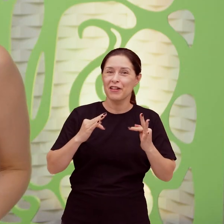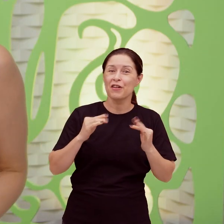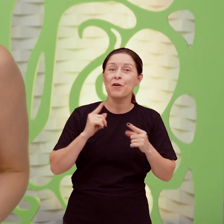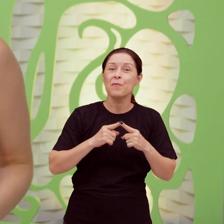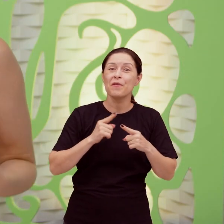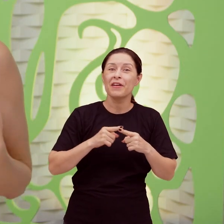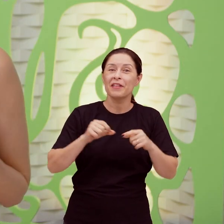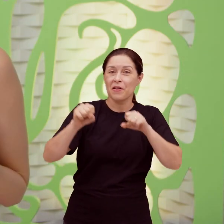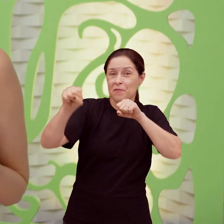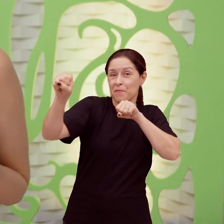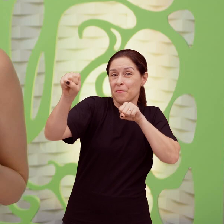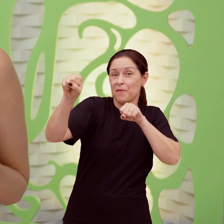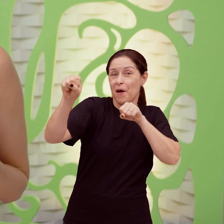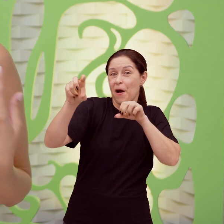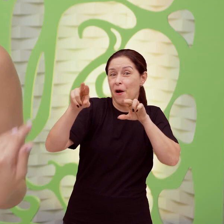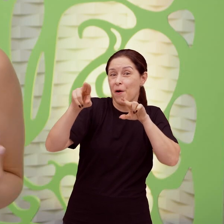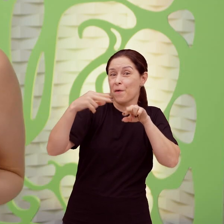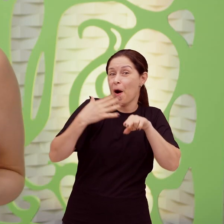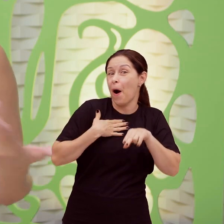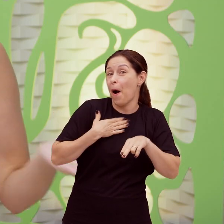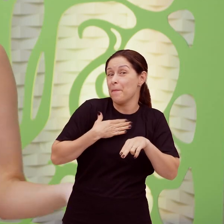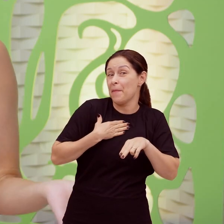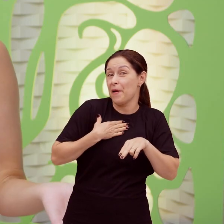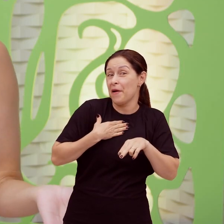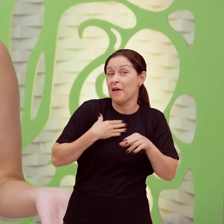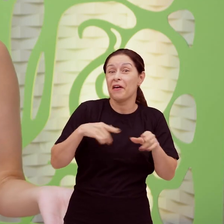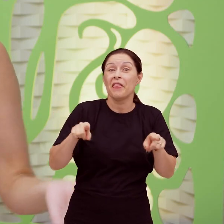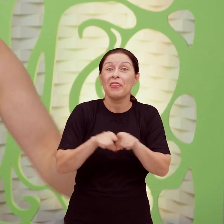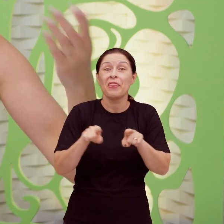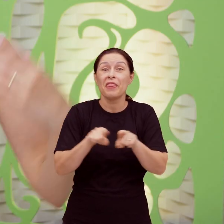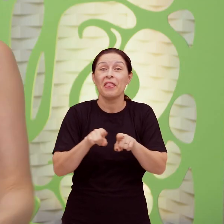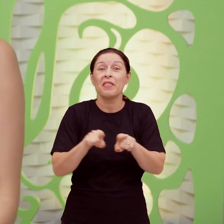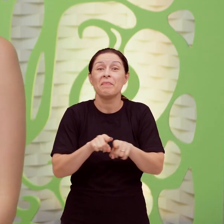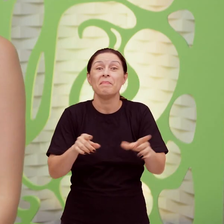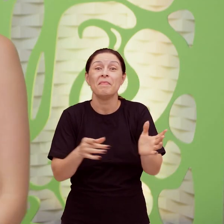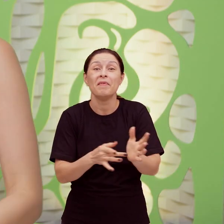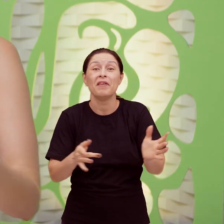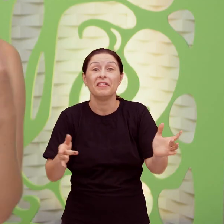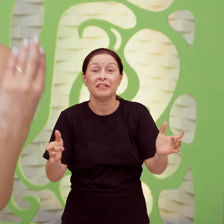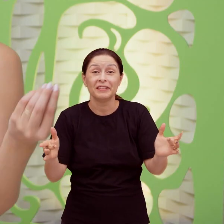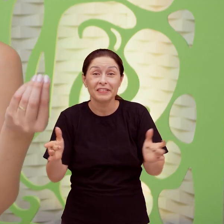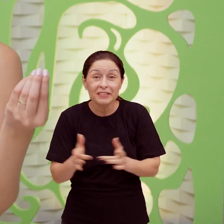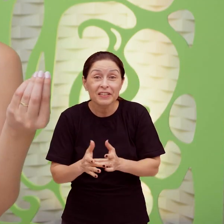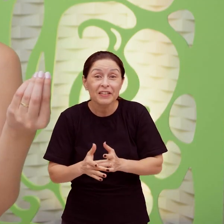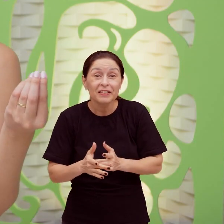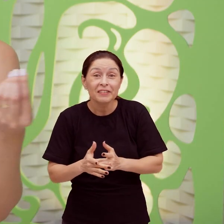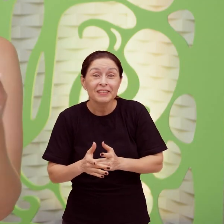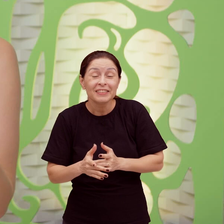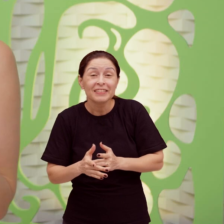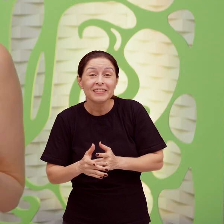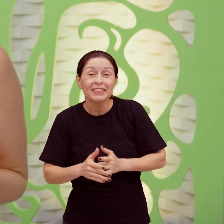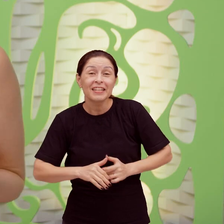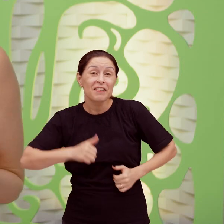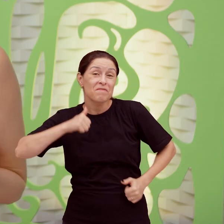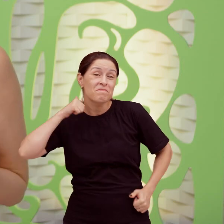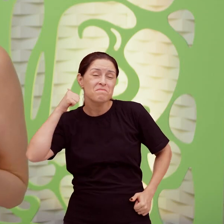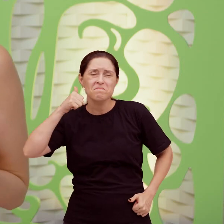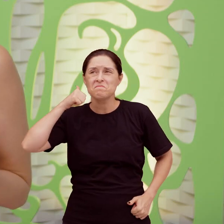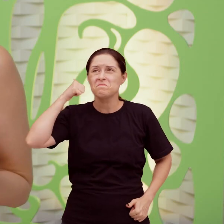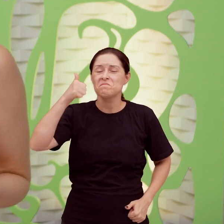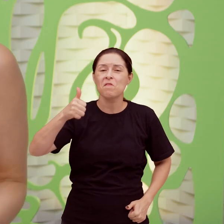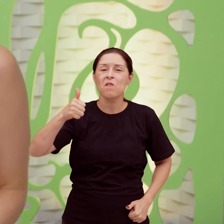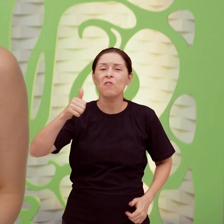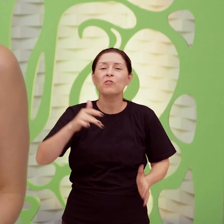um super-herói que é igual o meu. O meu preferido também é Jesus. Nossa, ele foi tão incrível que ele morreu pelos